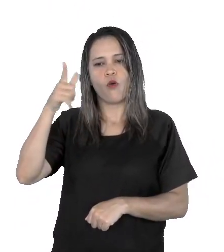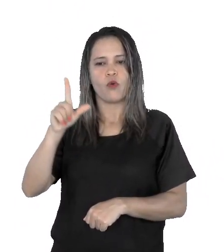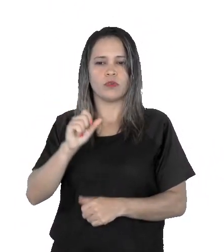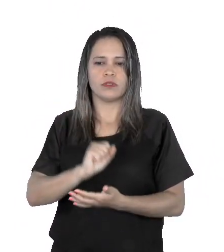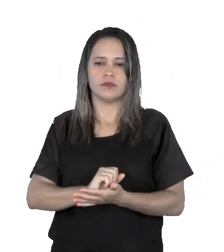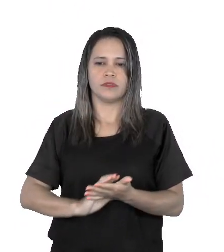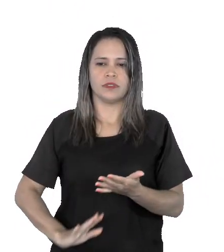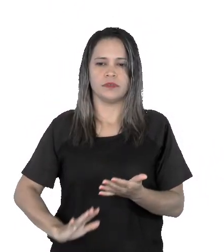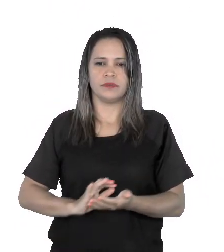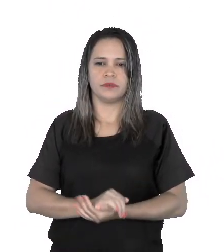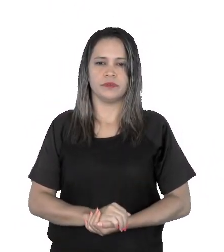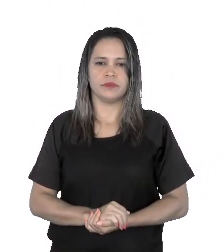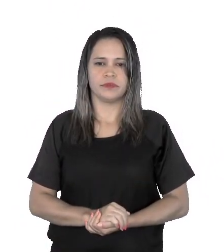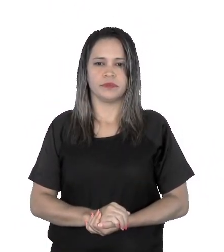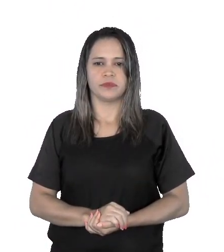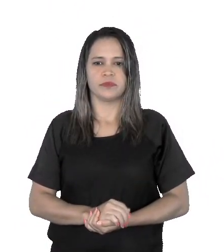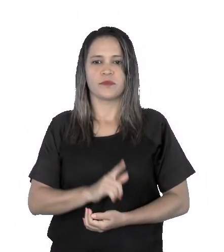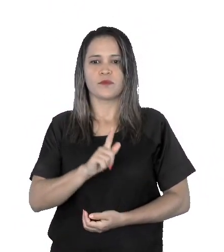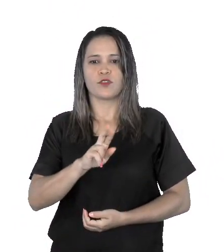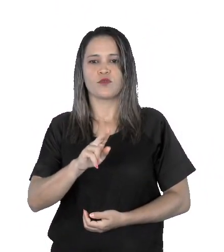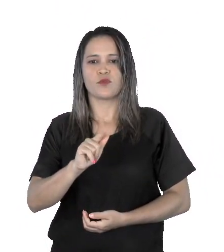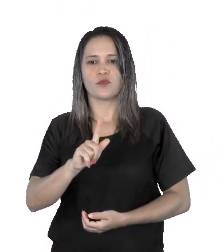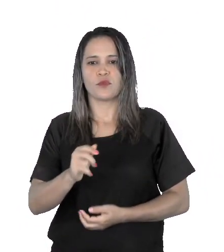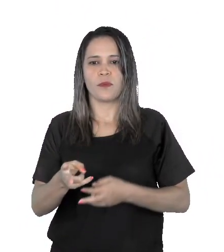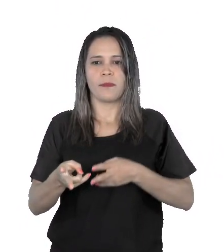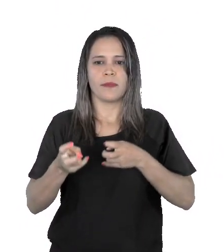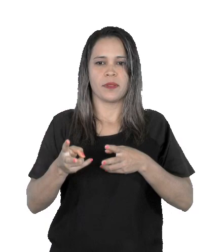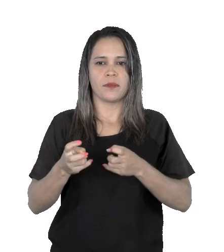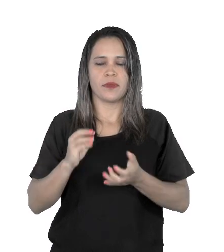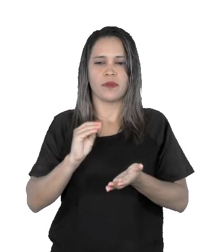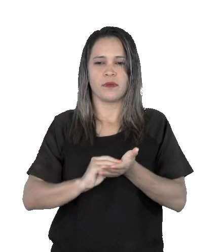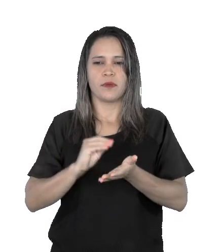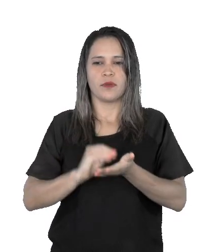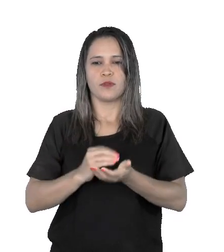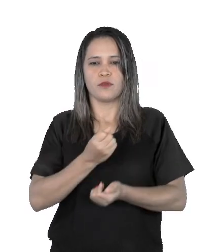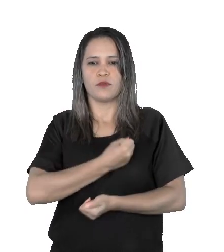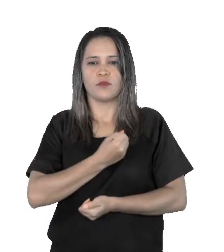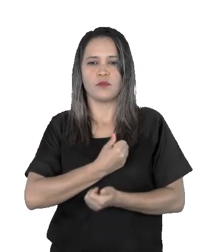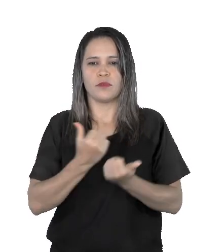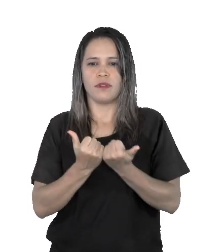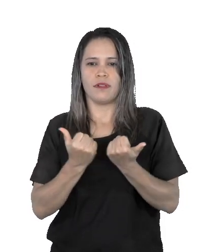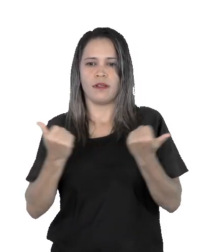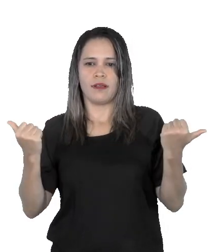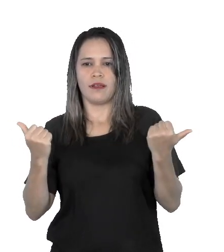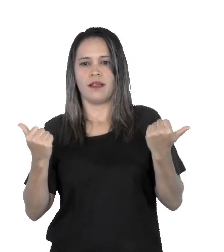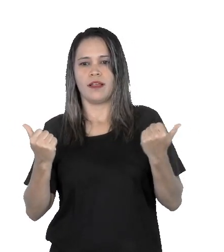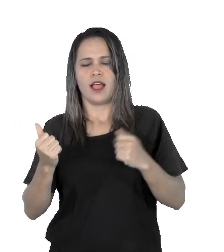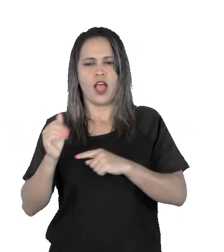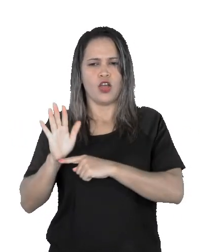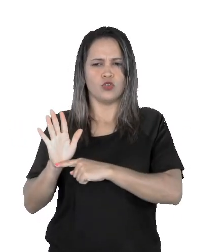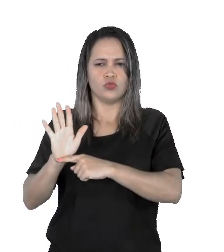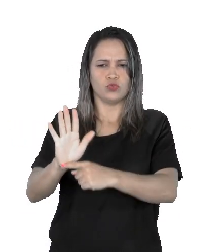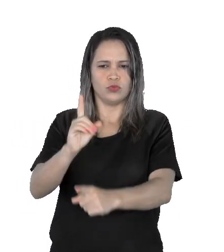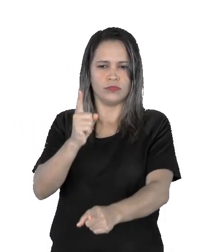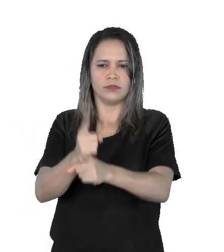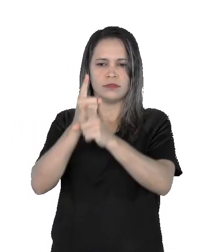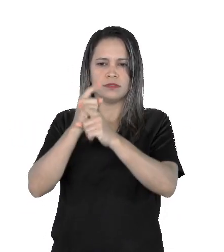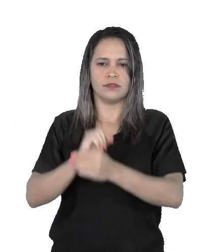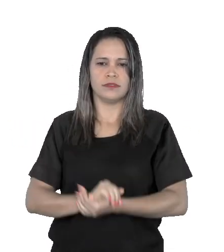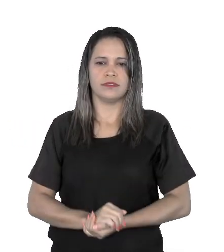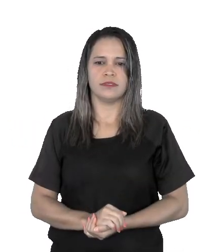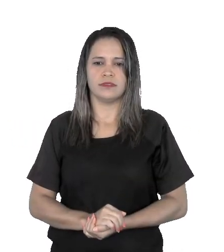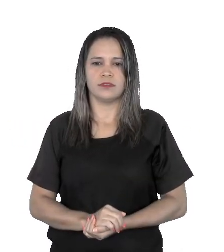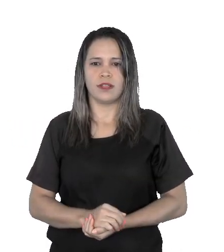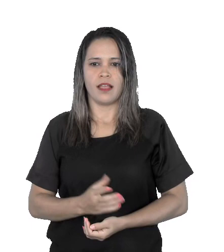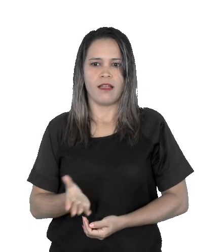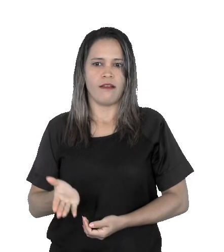atividade. Gugu percebeu que faltou um número na sua reta numérica. Ajude-o a encontrar. Vamos